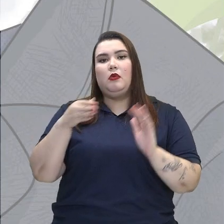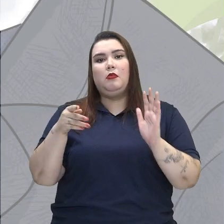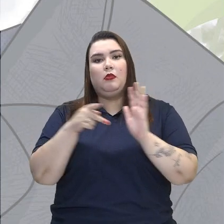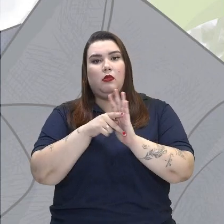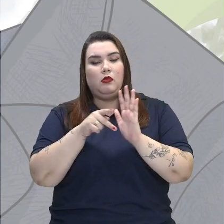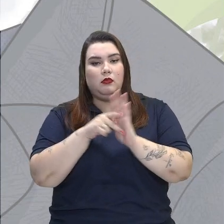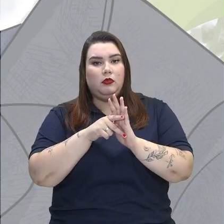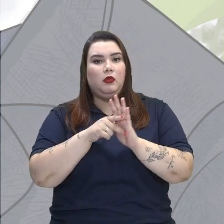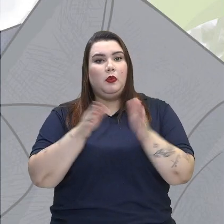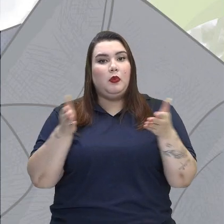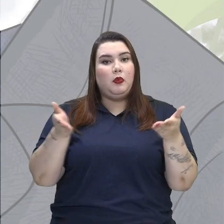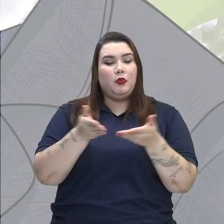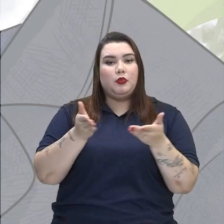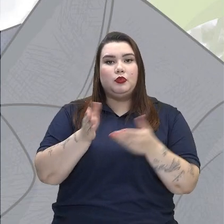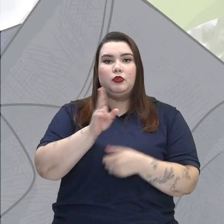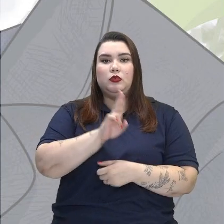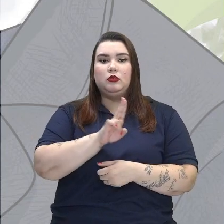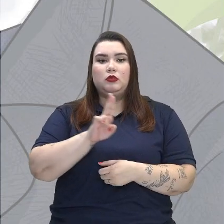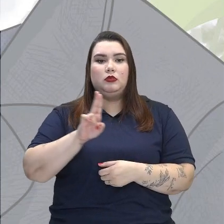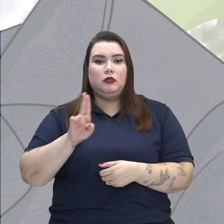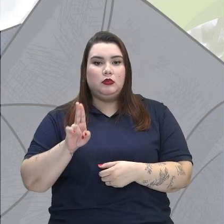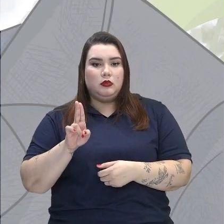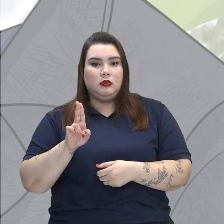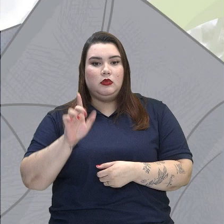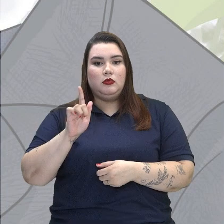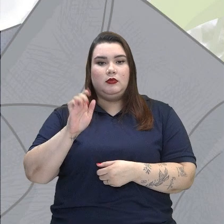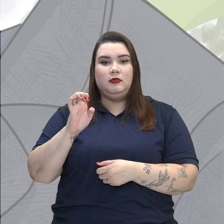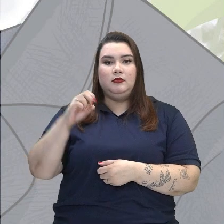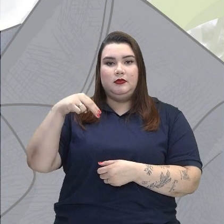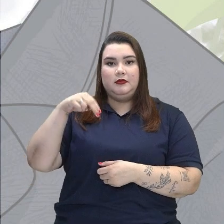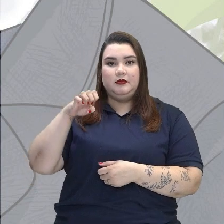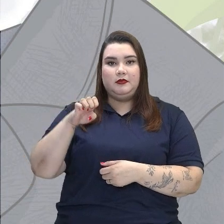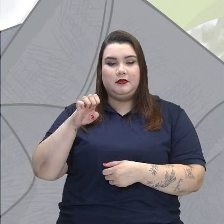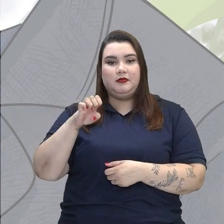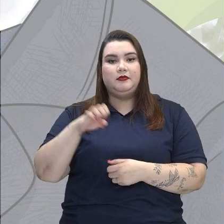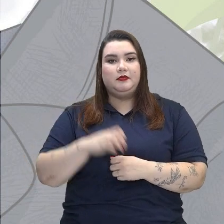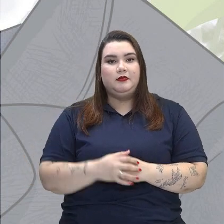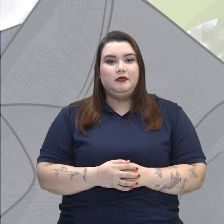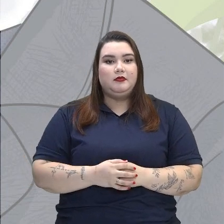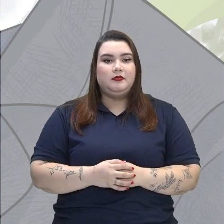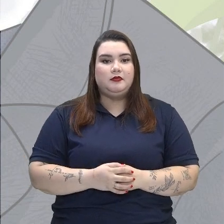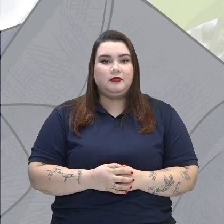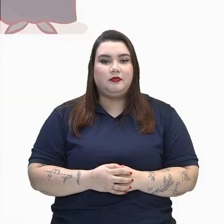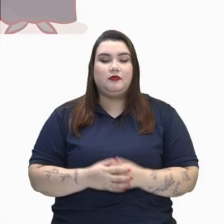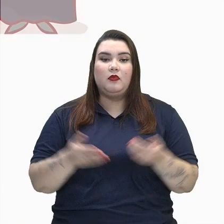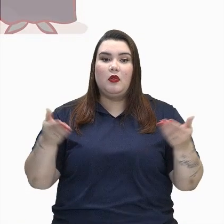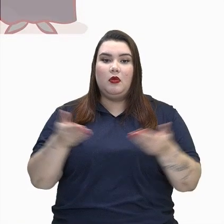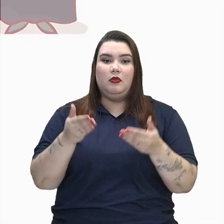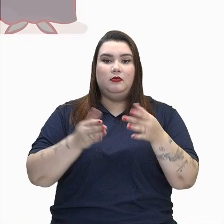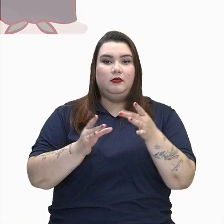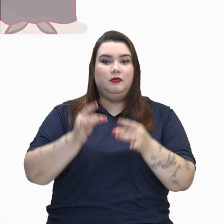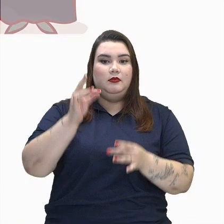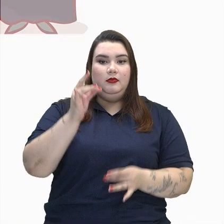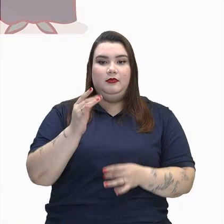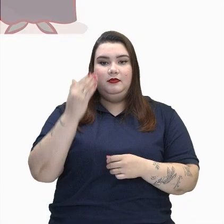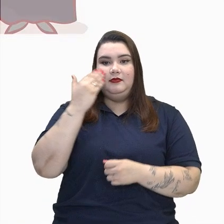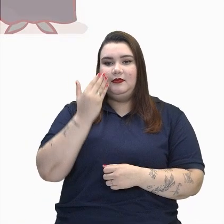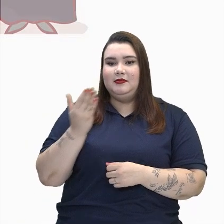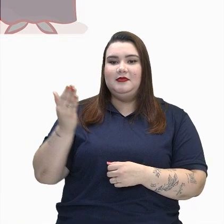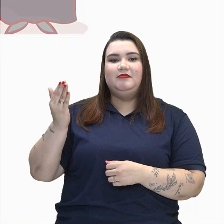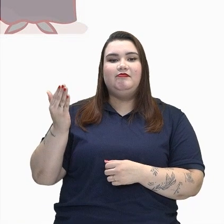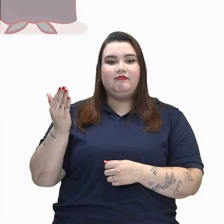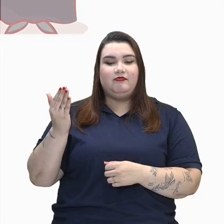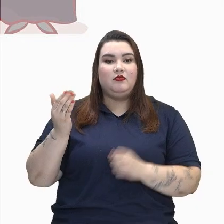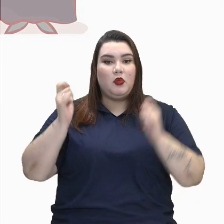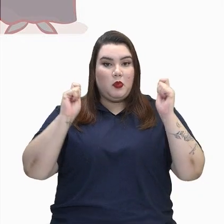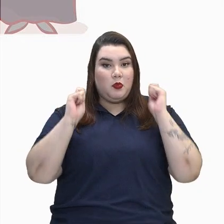que atualmente chamamos de genes. Vamos ver um pouquinho mais sobre os estudos de Mendel. O que ele fez? No mosteiro